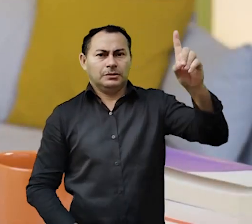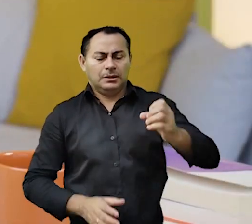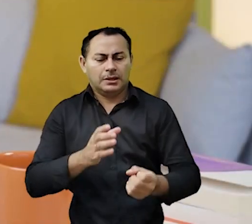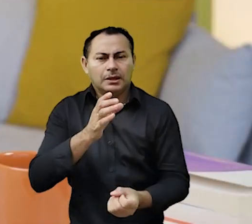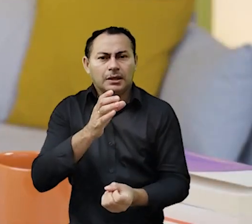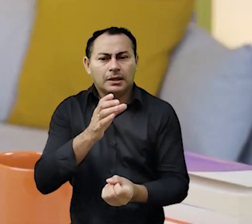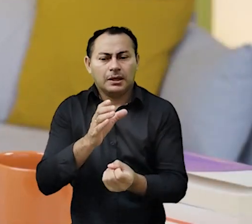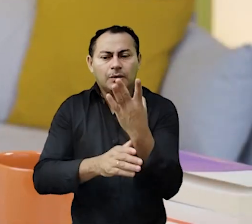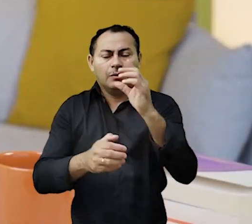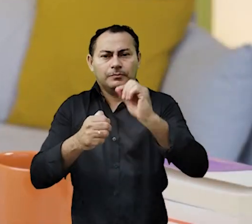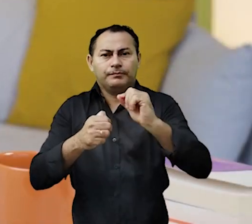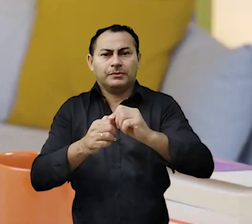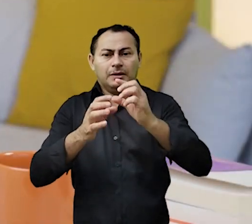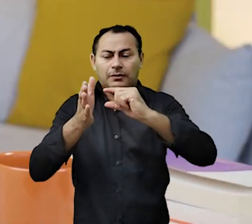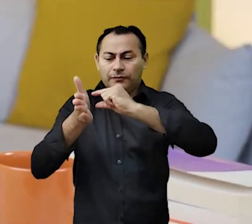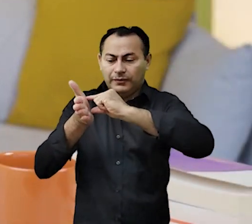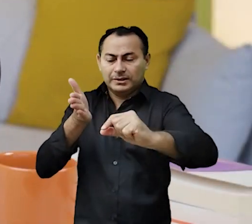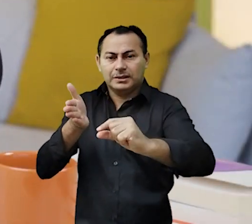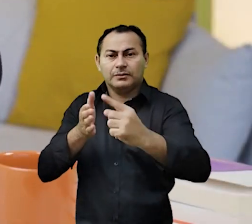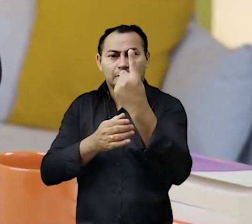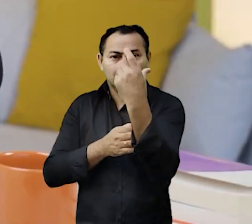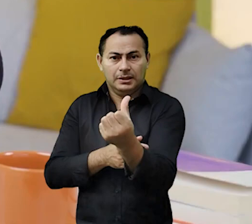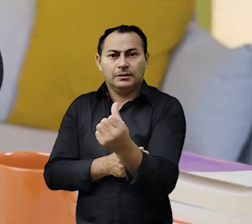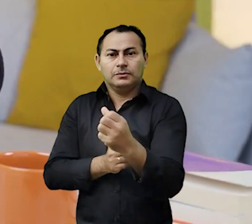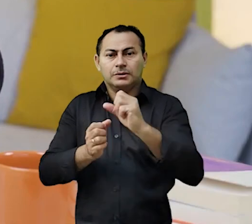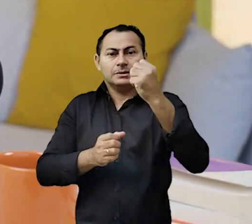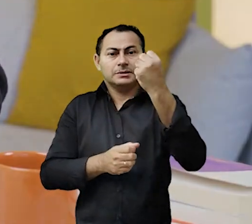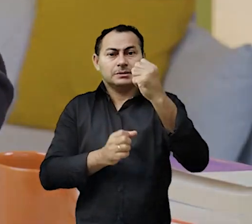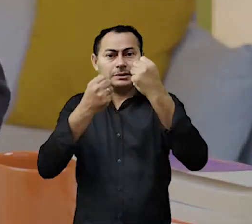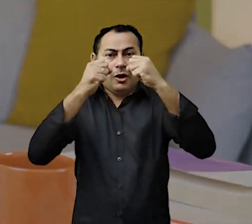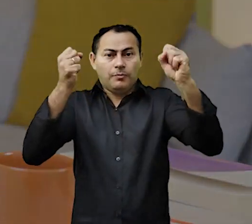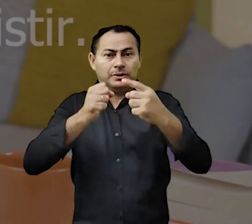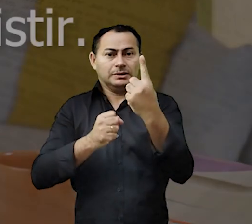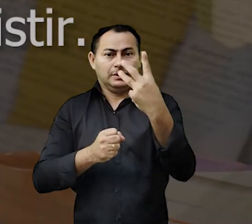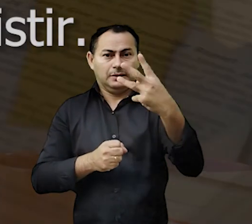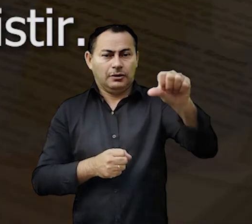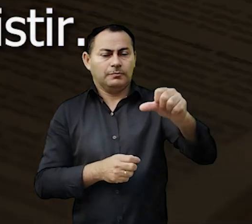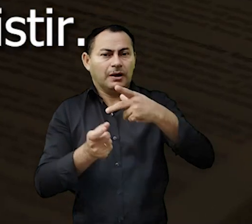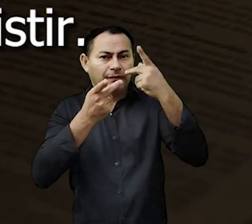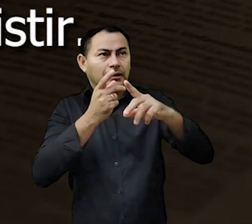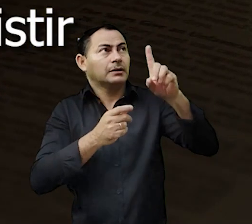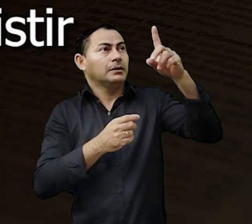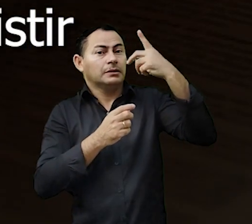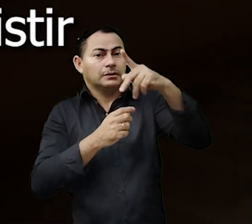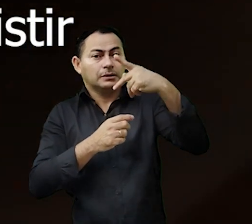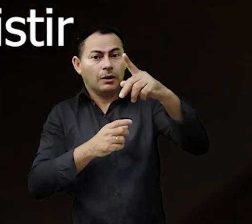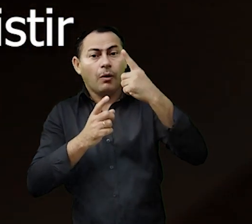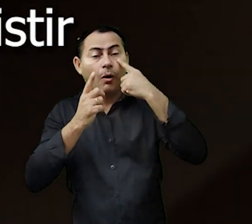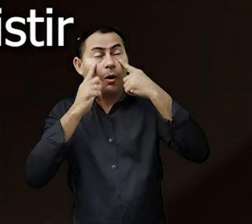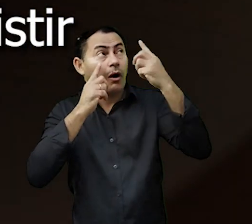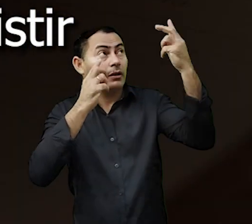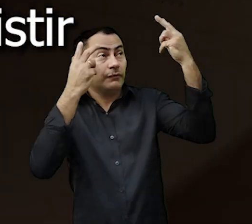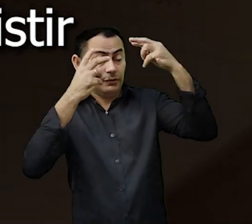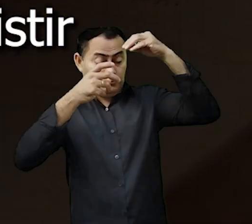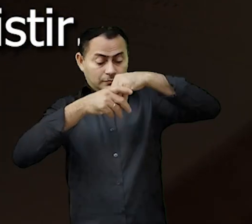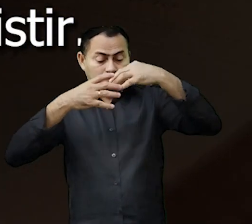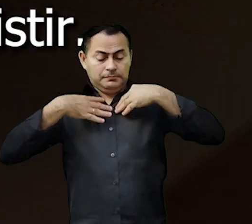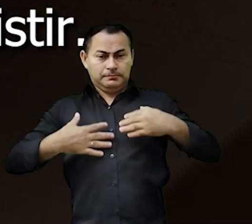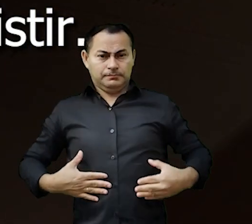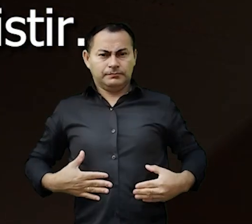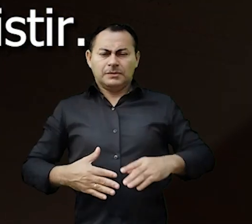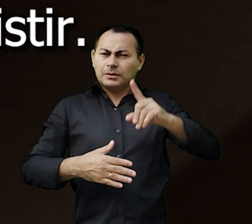que o criou. O versículo 16 do Salmo 139 diz: Os teus olhos viram o meu